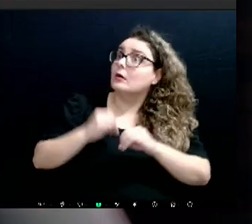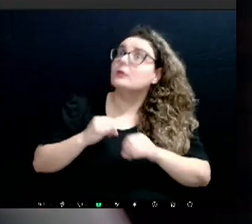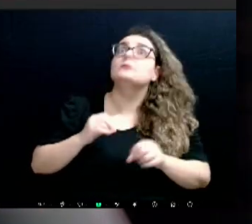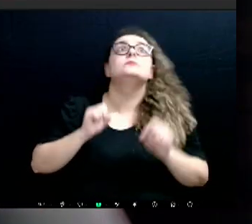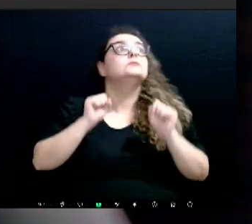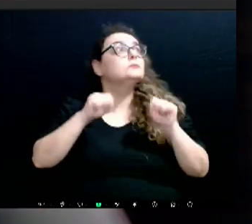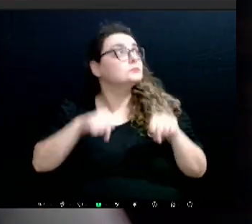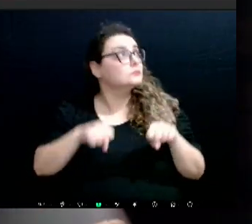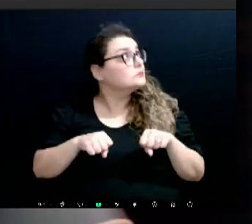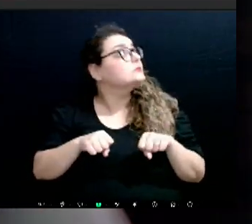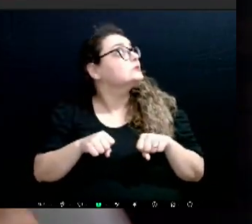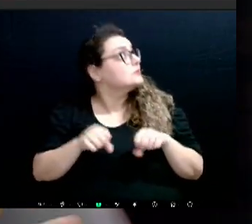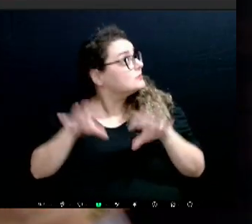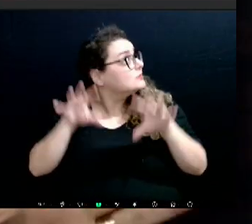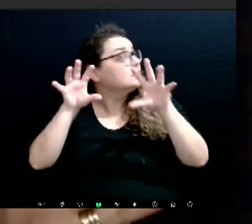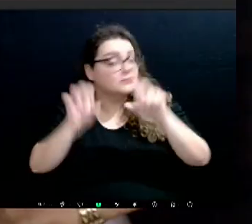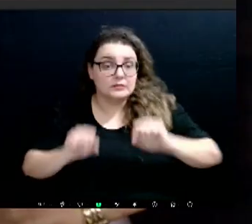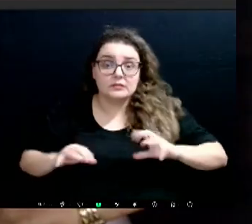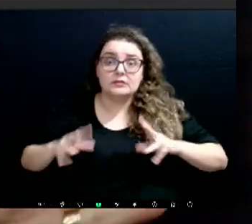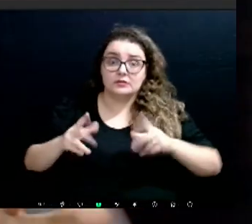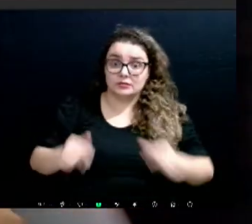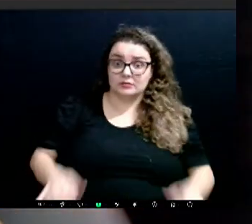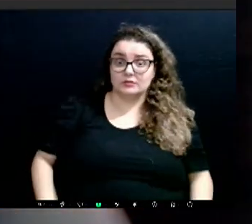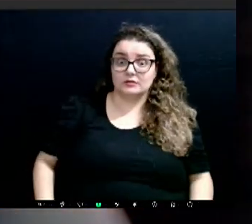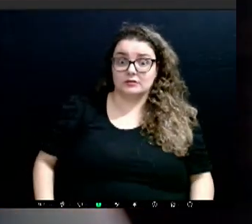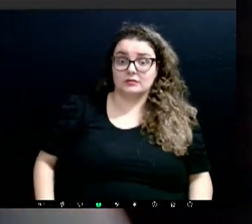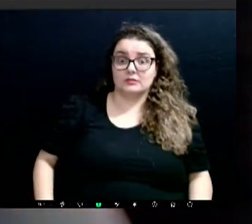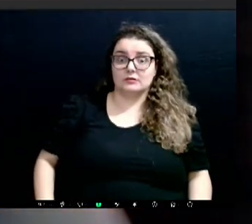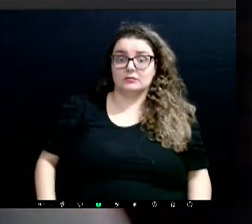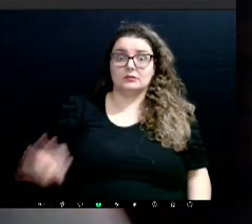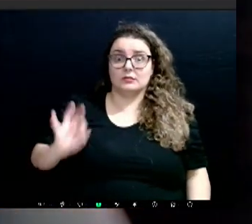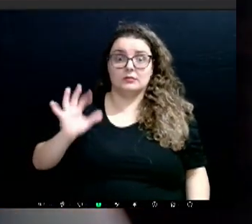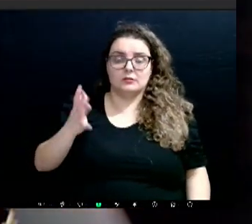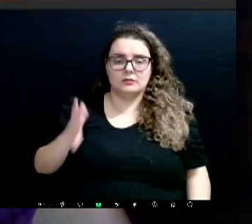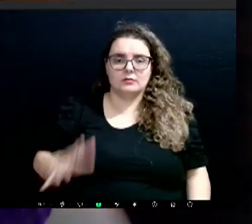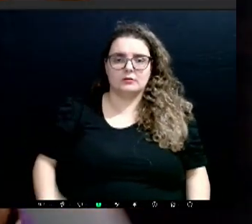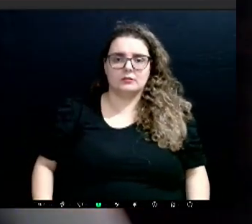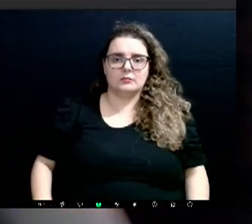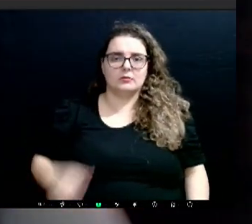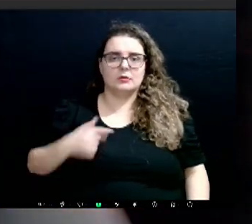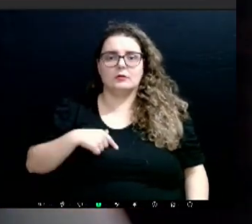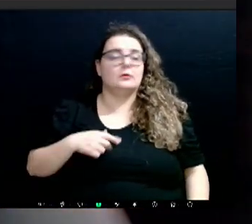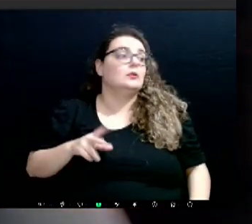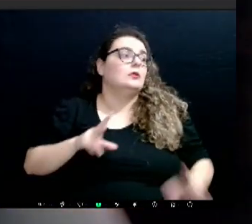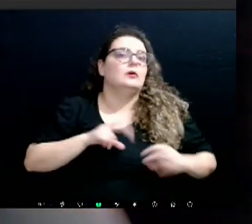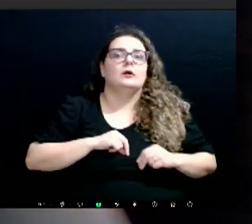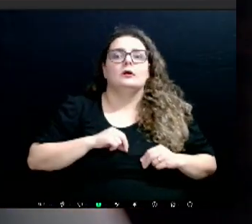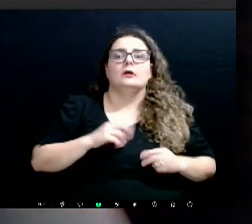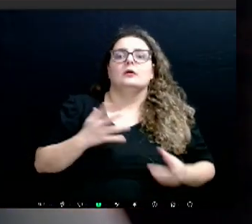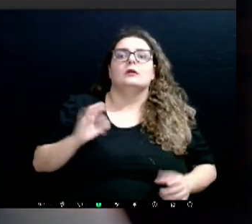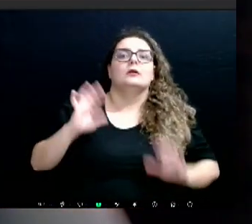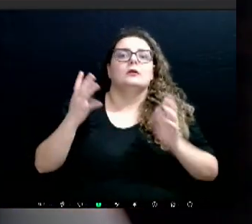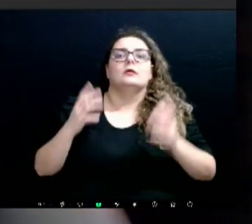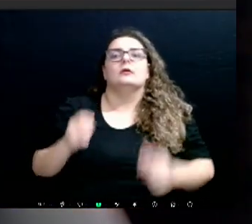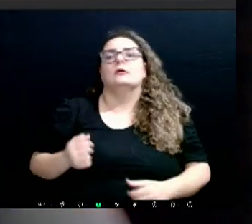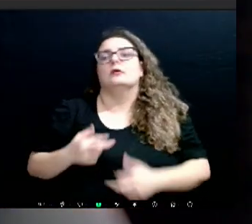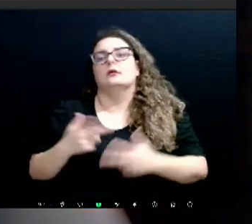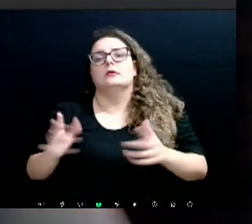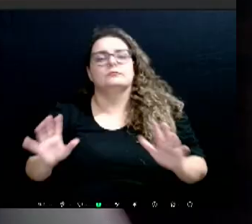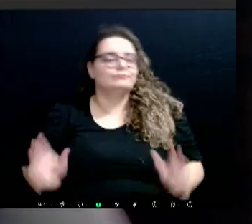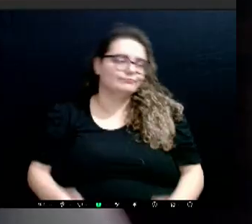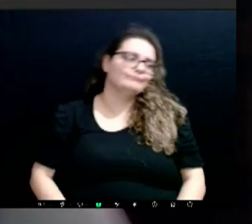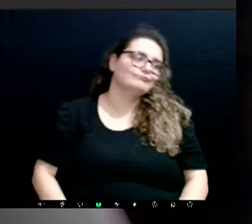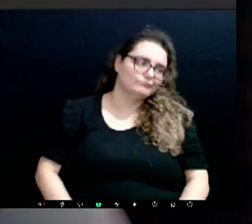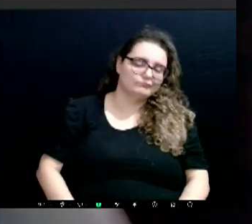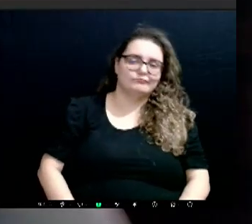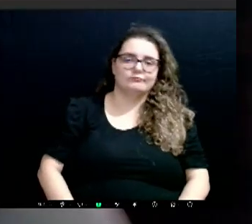desliga tudo, né? Que tipo, não vai acontecer nada. Mas nós estamos tanto assim, nossa, e se acontecer alguma coisa com alguém? Isso aqui, quer dizer, a gente não